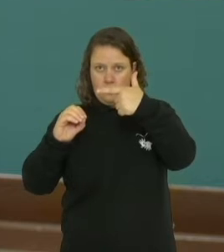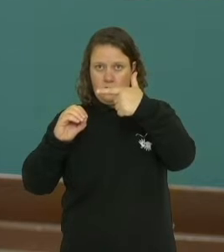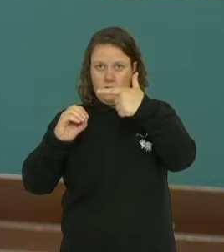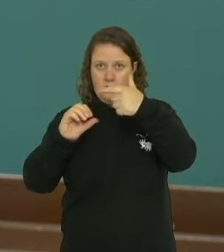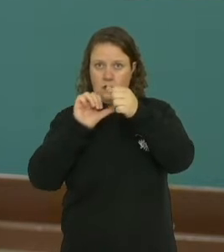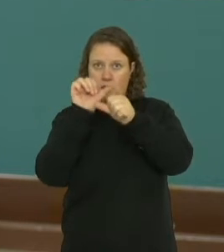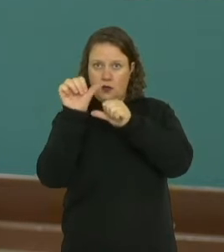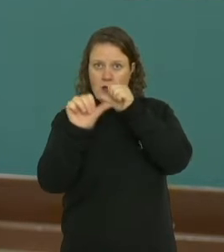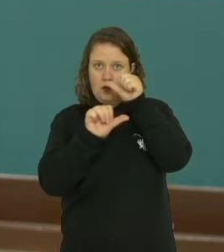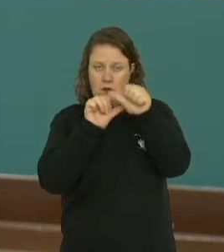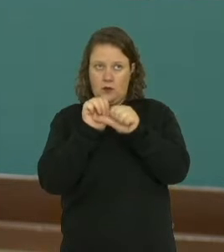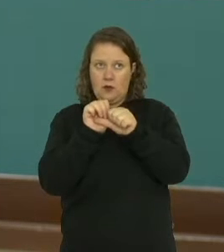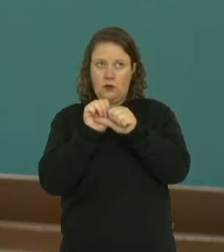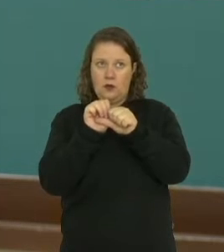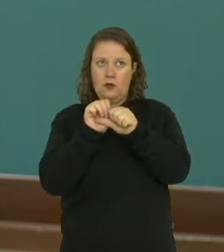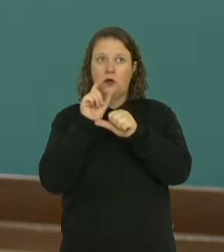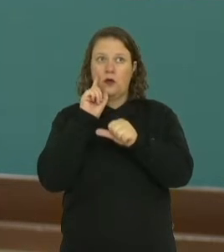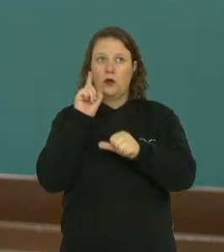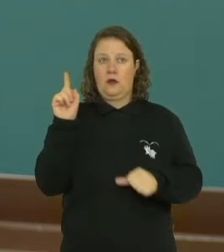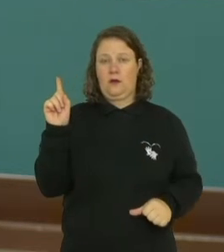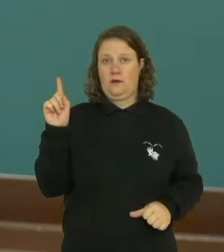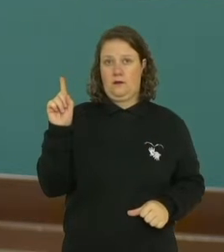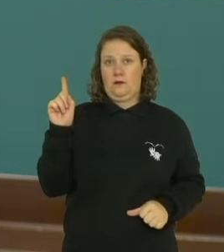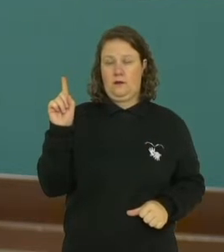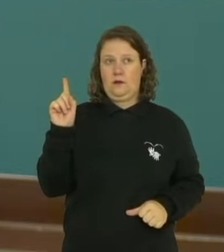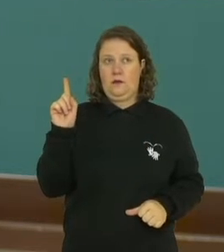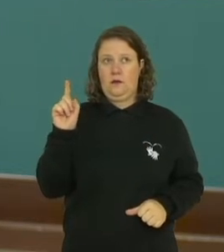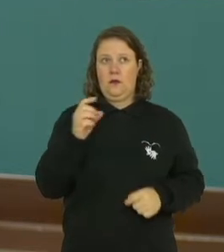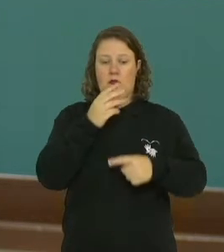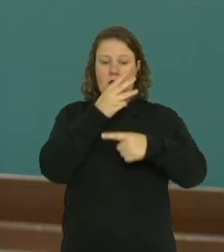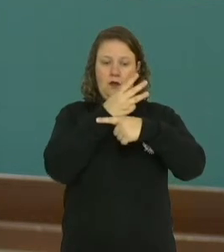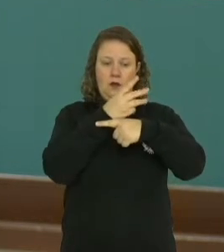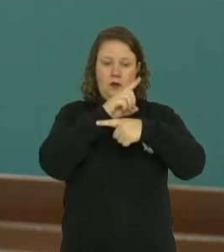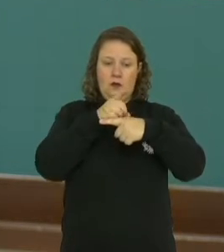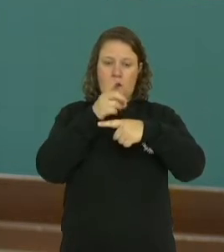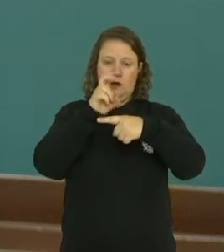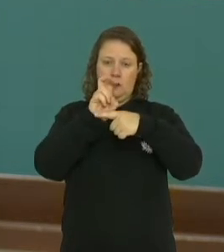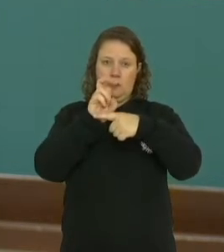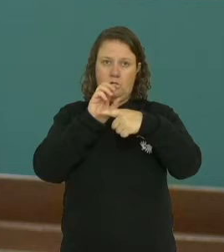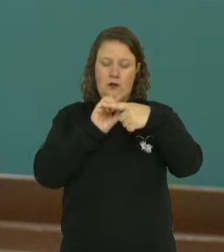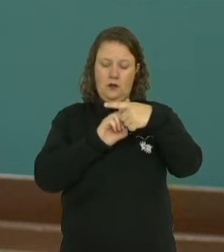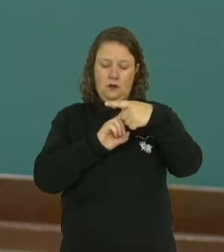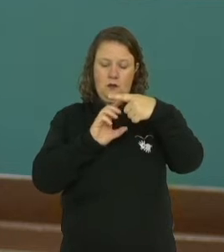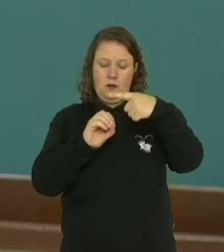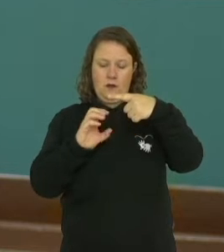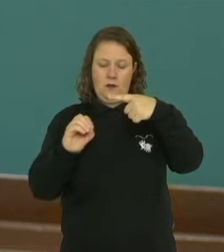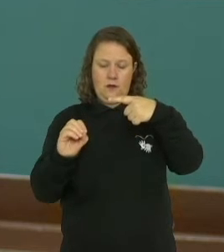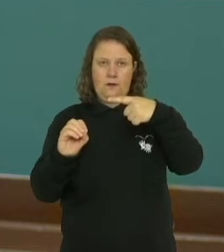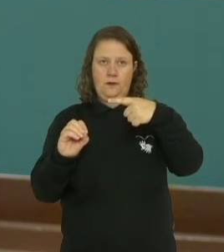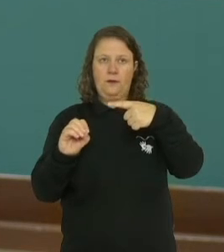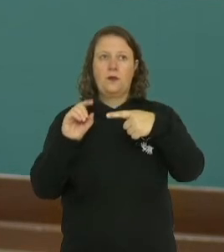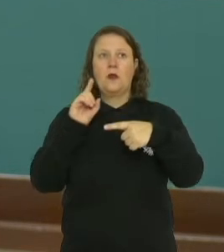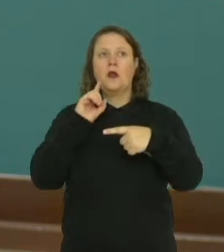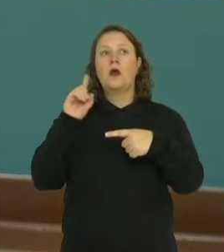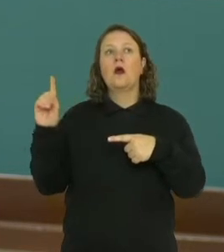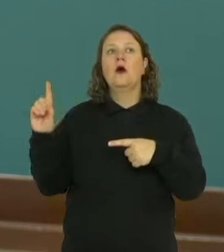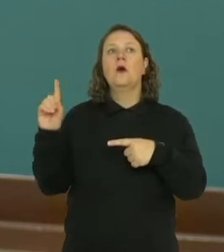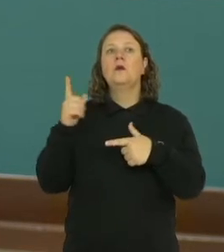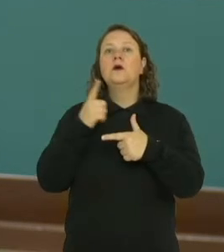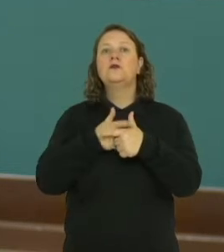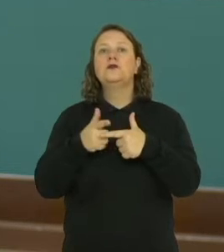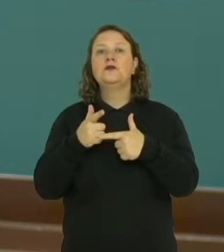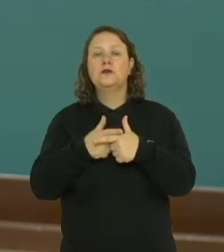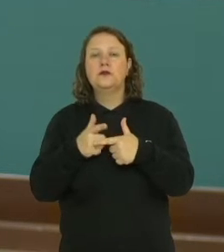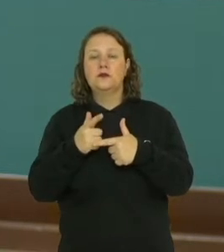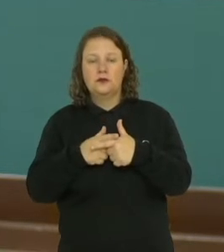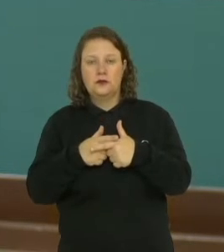que não seja fração. Então, a gente divide 3,5 por 100, né? Lembrando que para dividir um número decimal por outro que